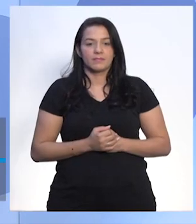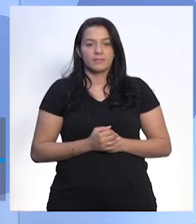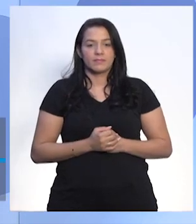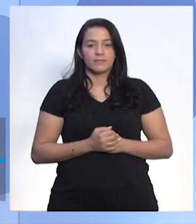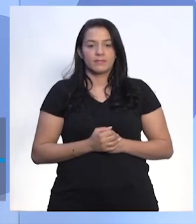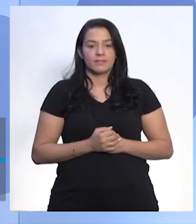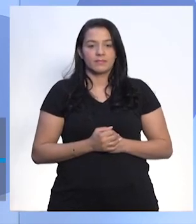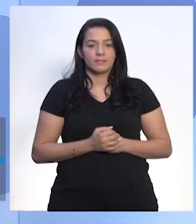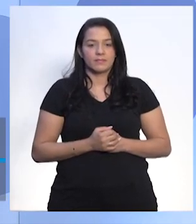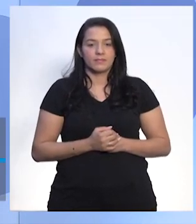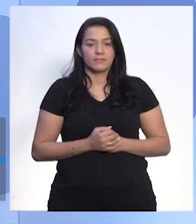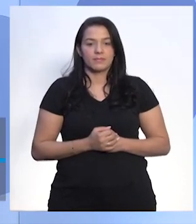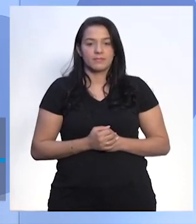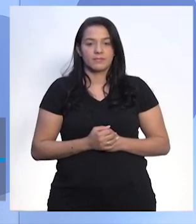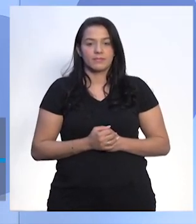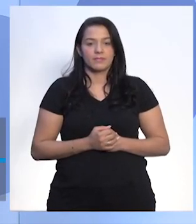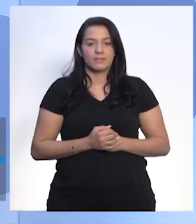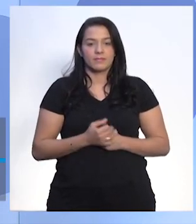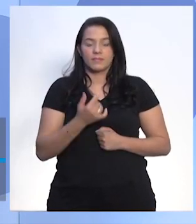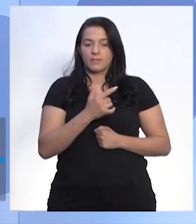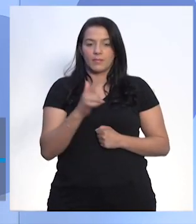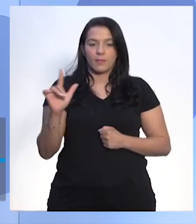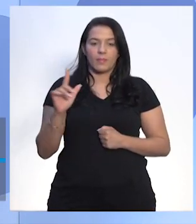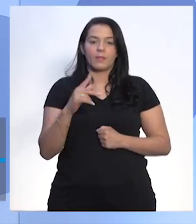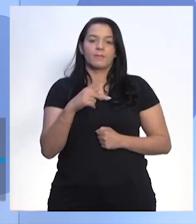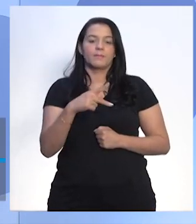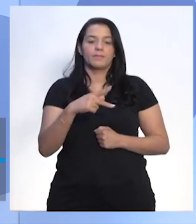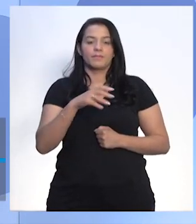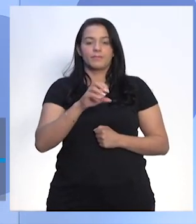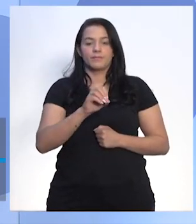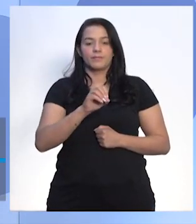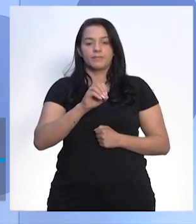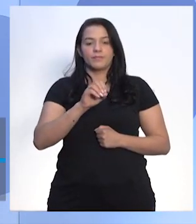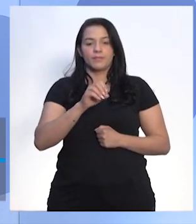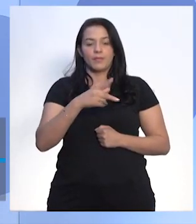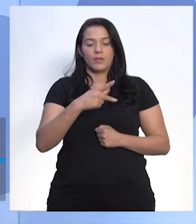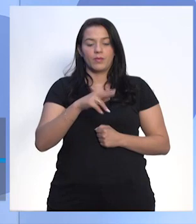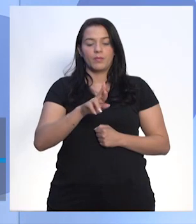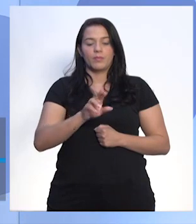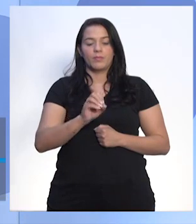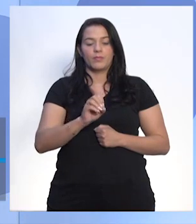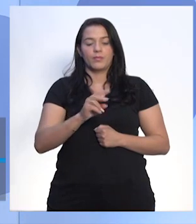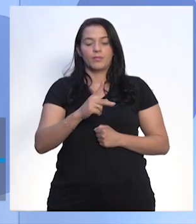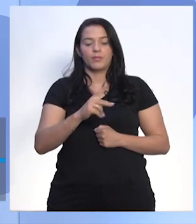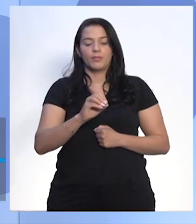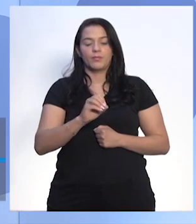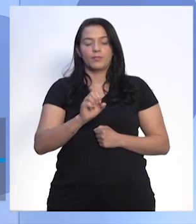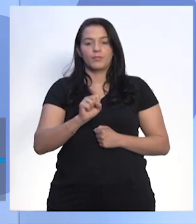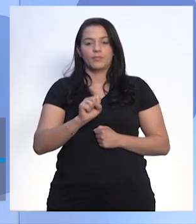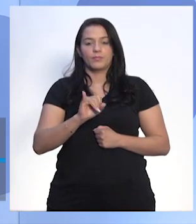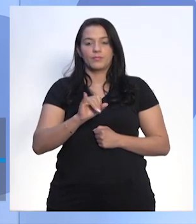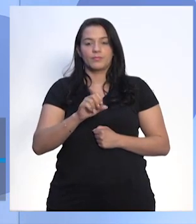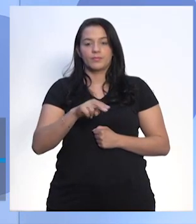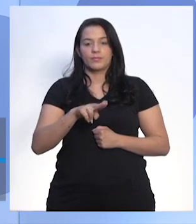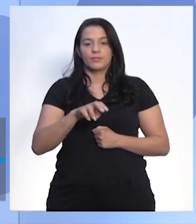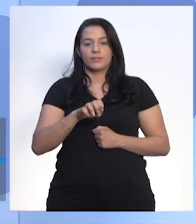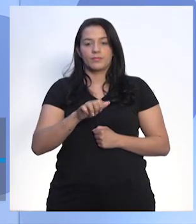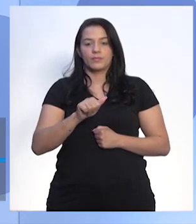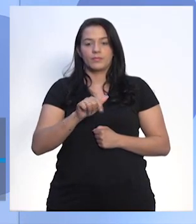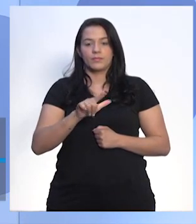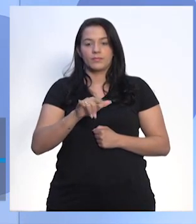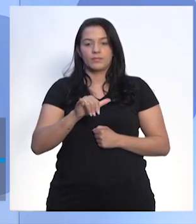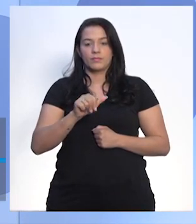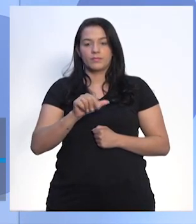Heloísa, muito. Proporcionalidade, professora Luziane, tá falando 27 metros, tá